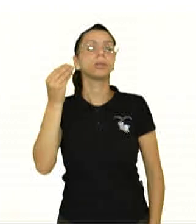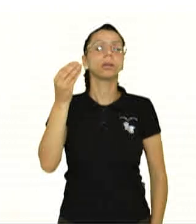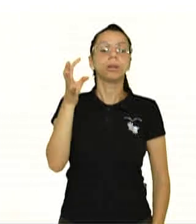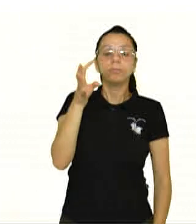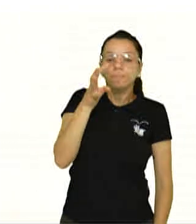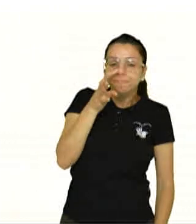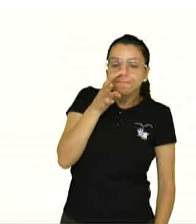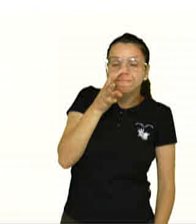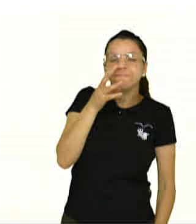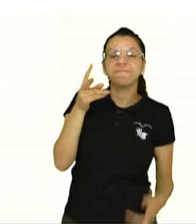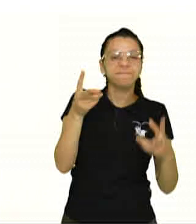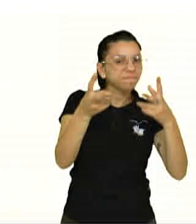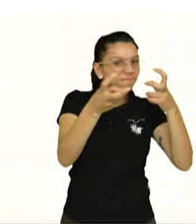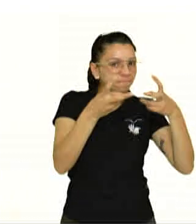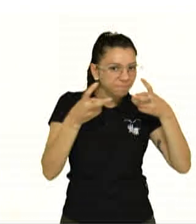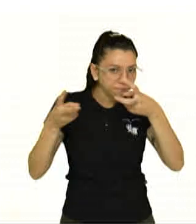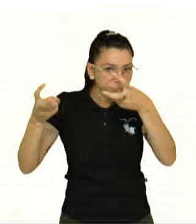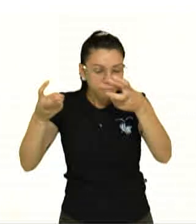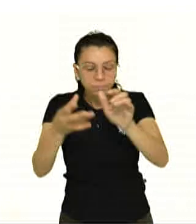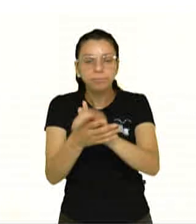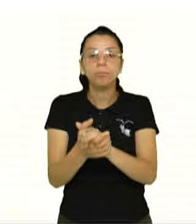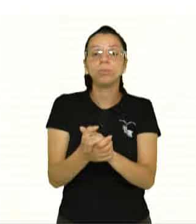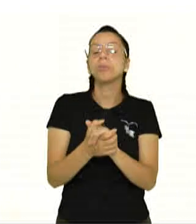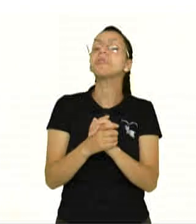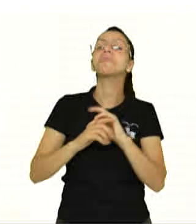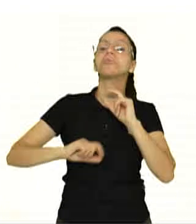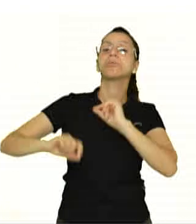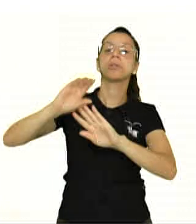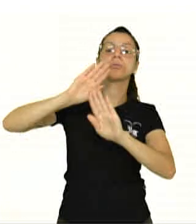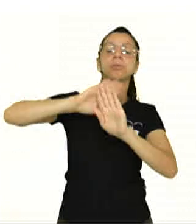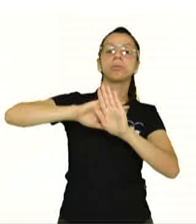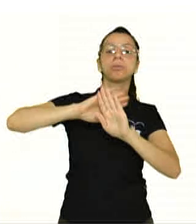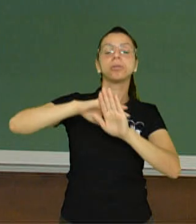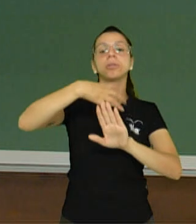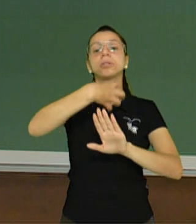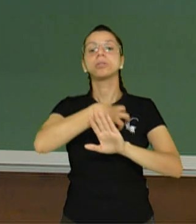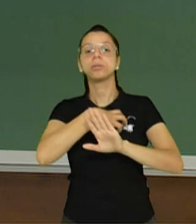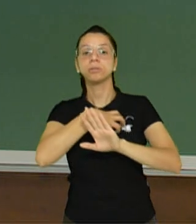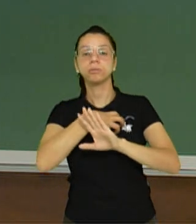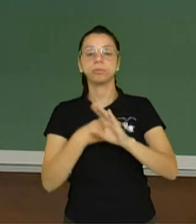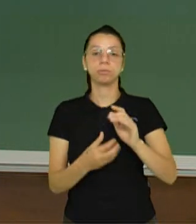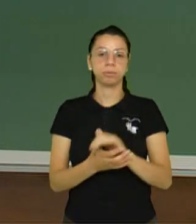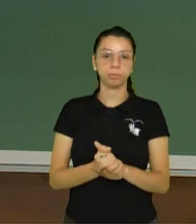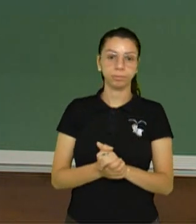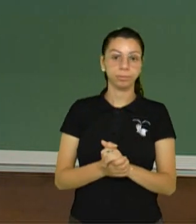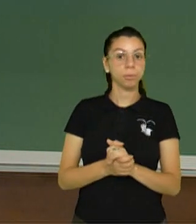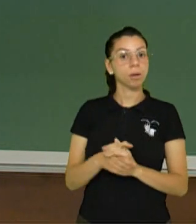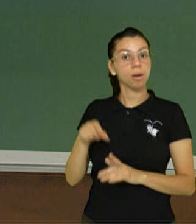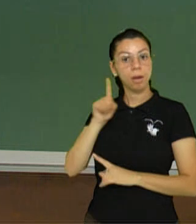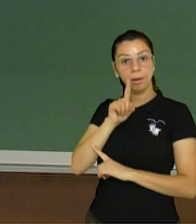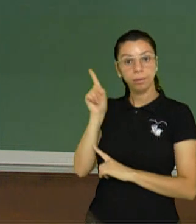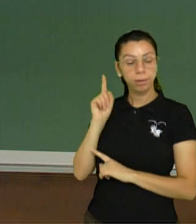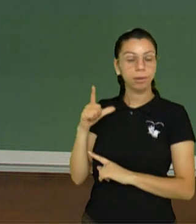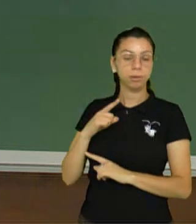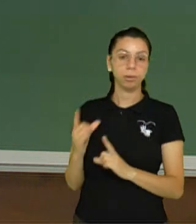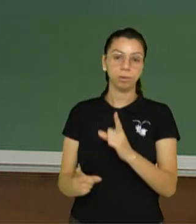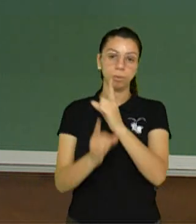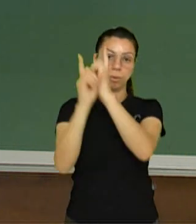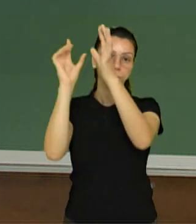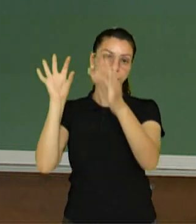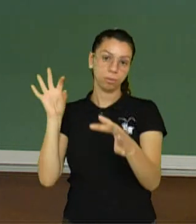dito empírico, que parte das sensações. Né? Então, é aqui que a gente acha o vínculo